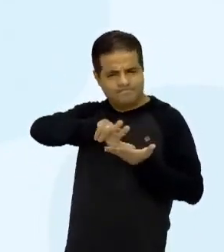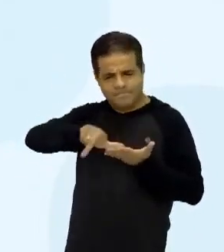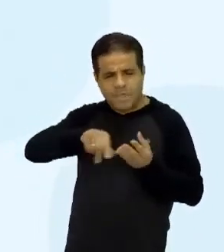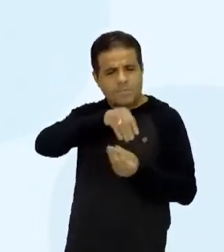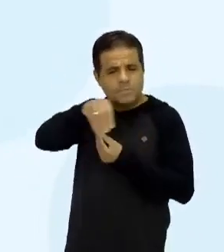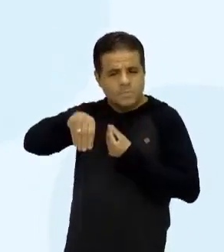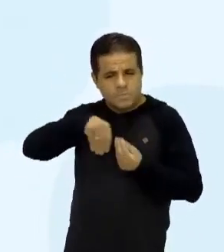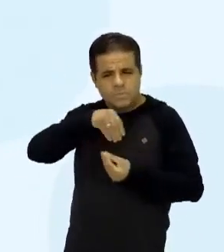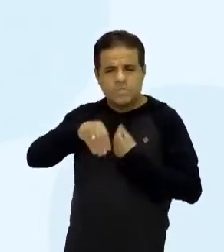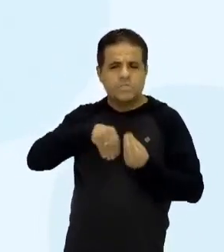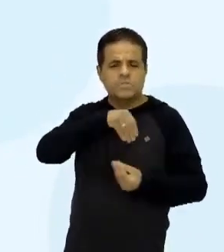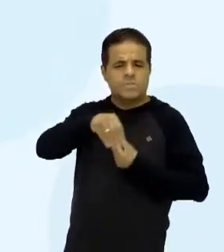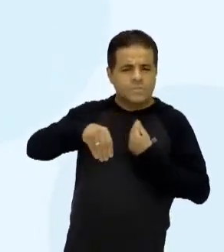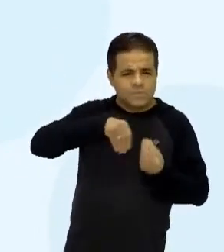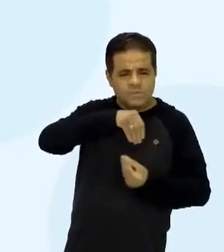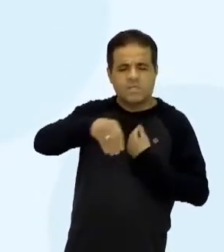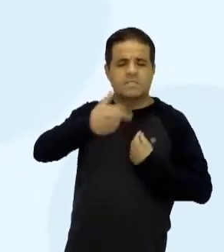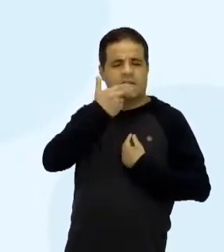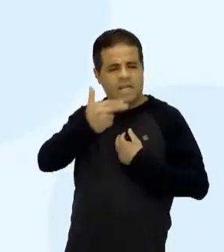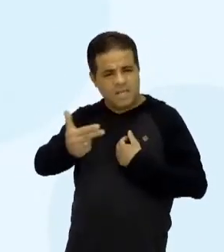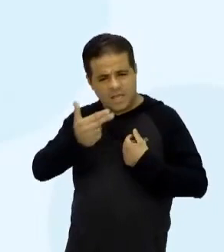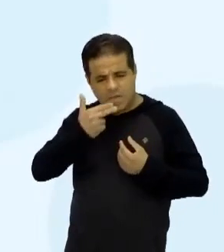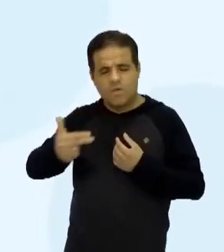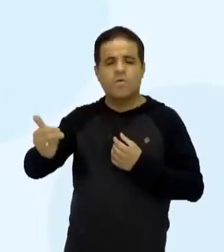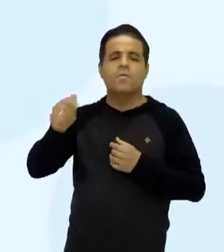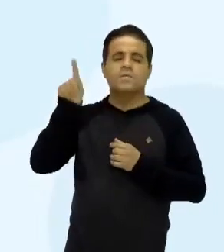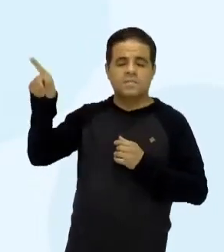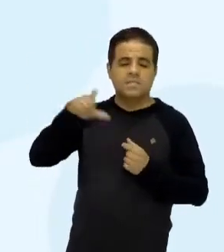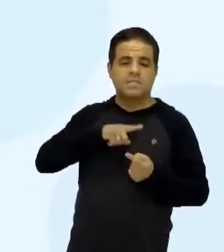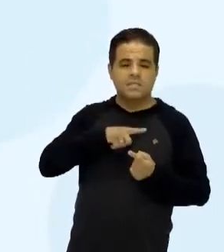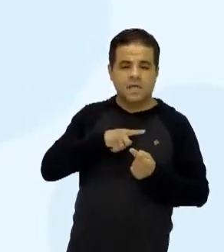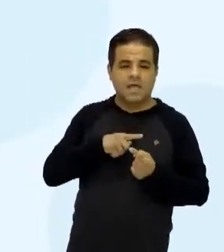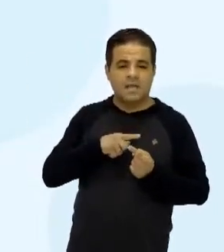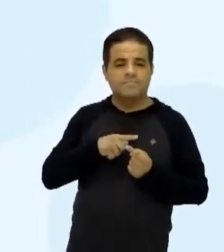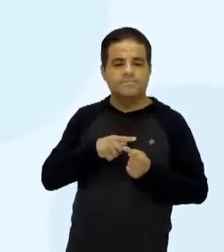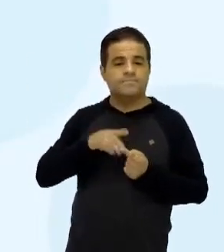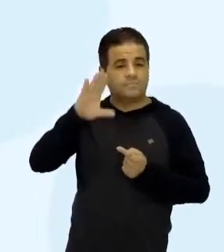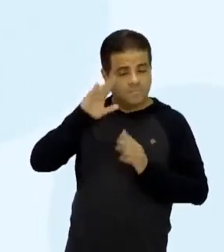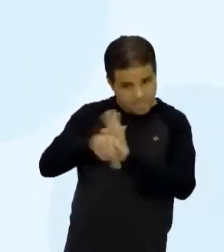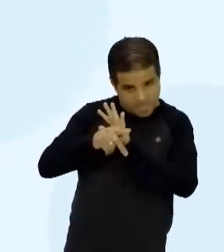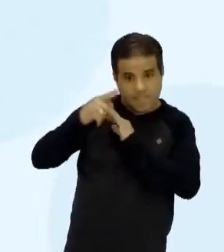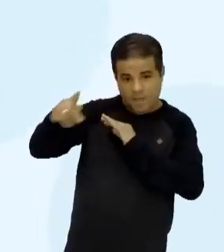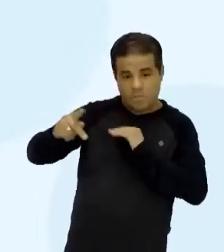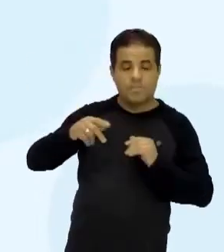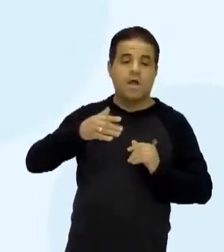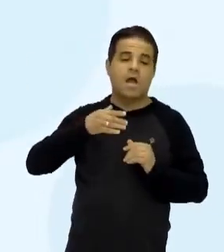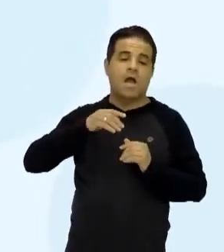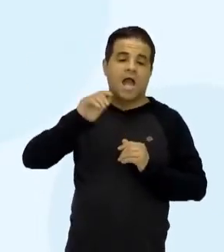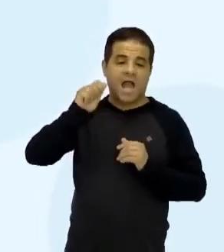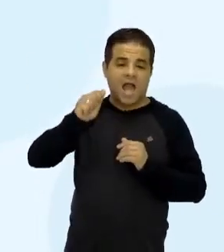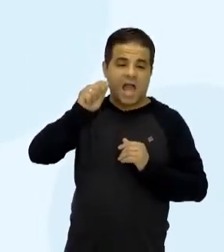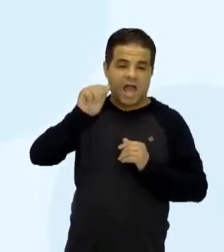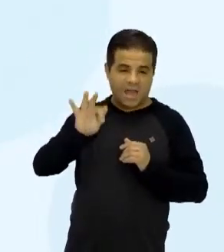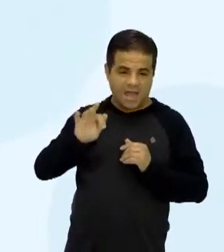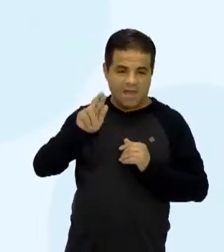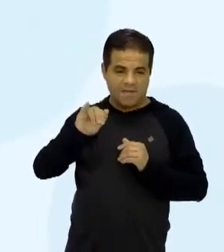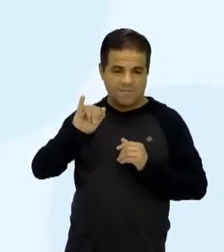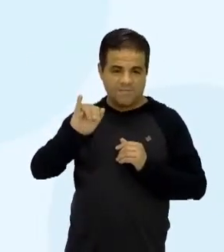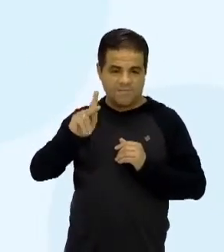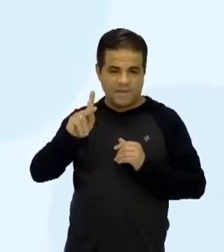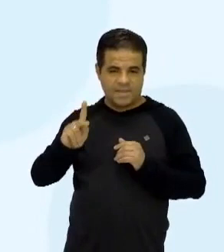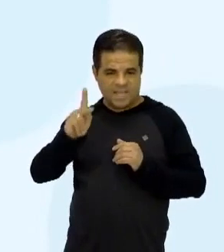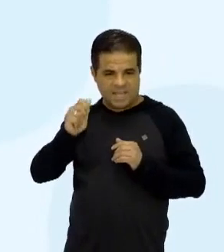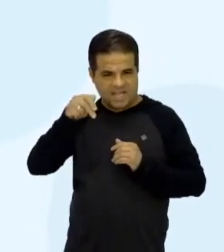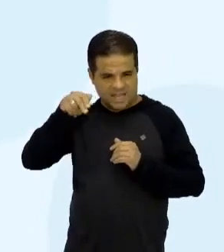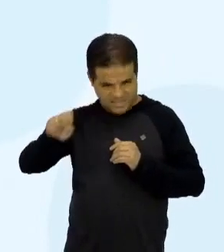uma miscigenação aí de línguas, né? Tem lá as próprias dos afrikaners, né, que principalmente na África